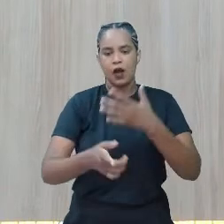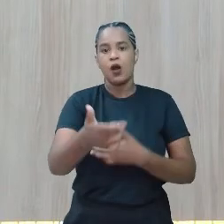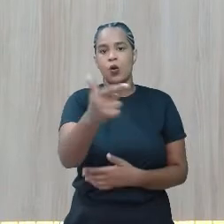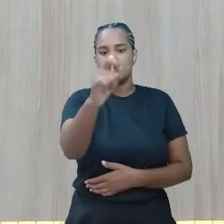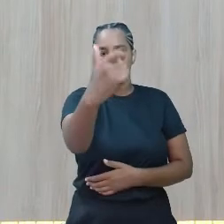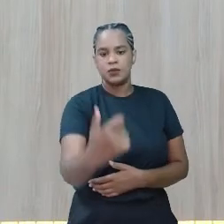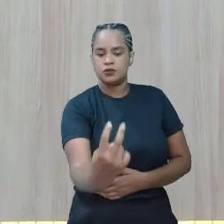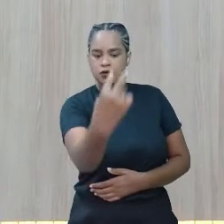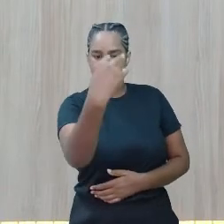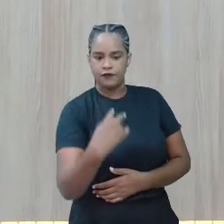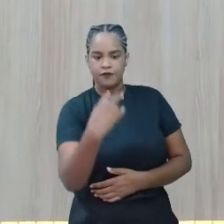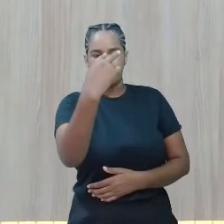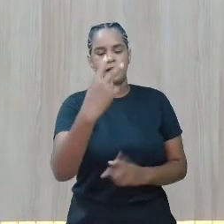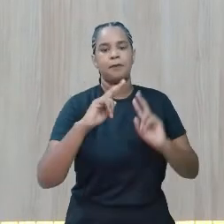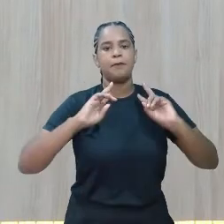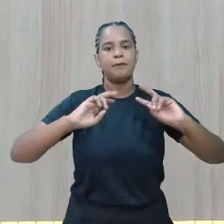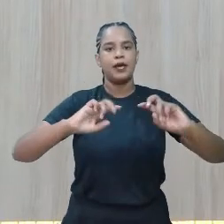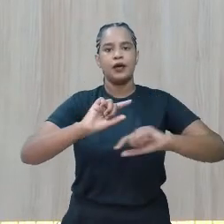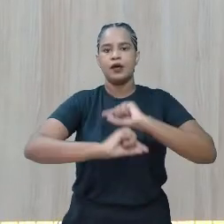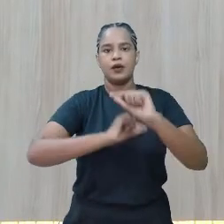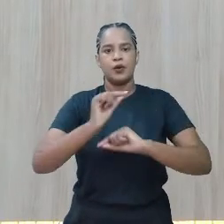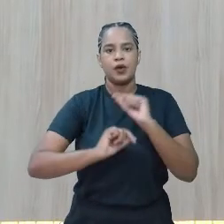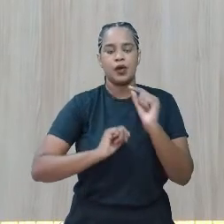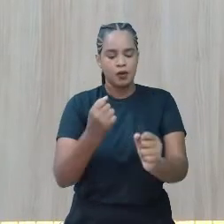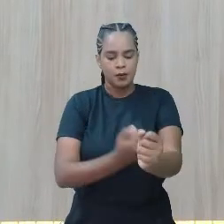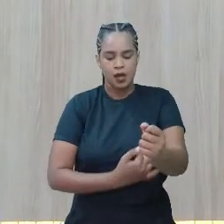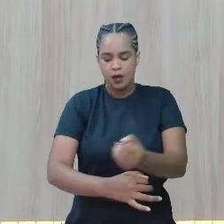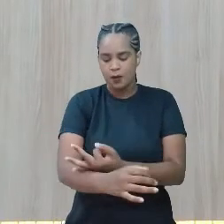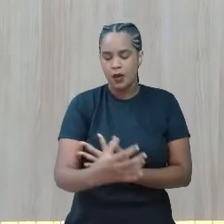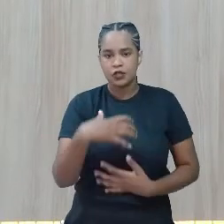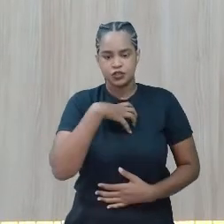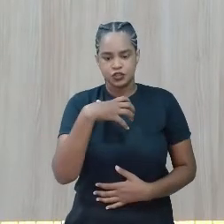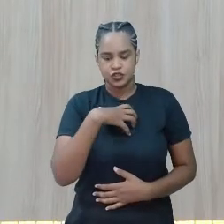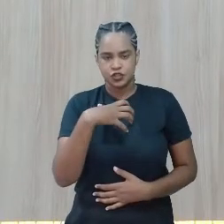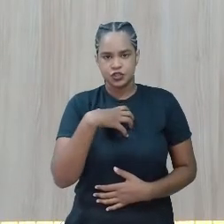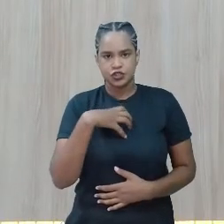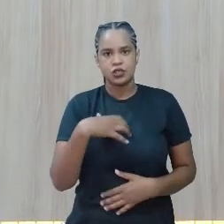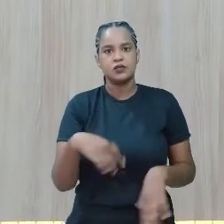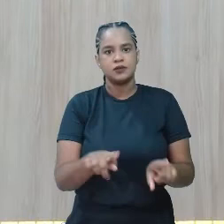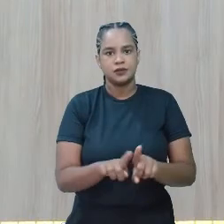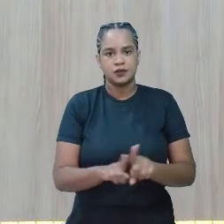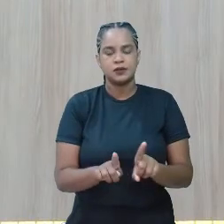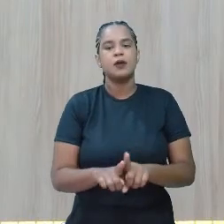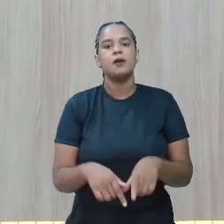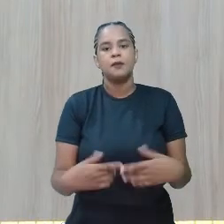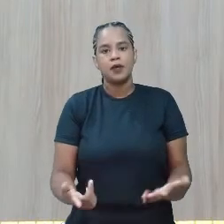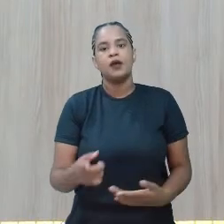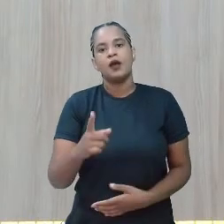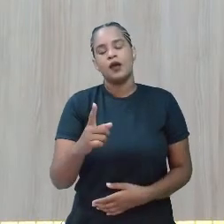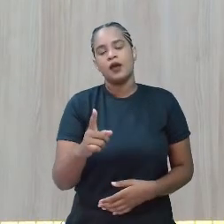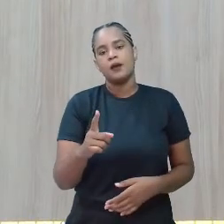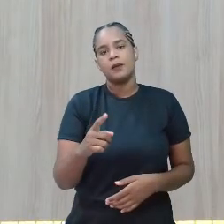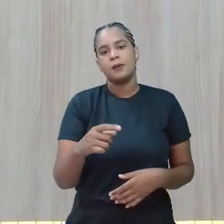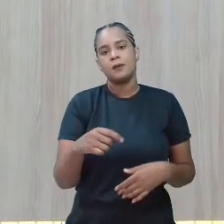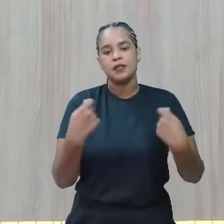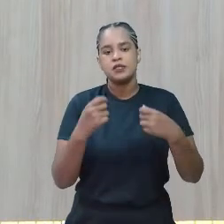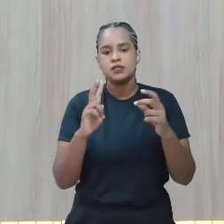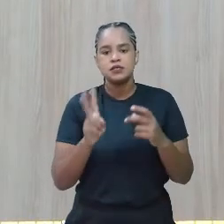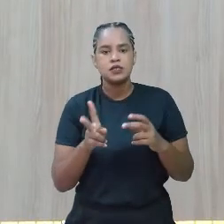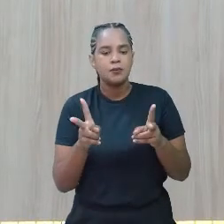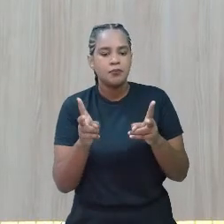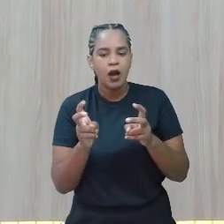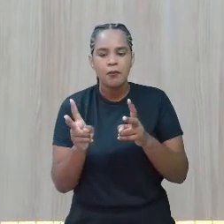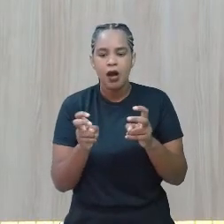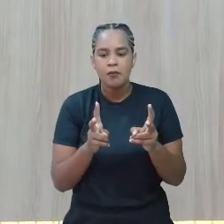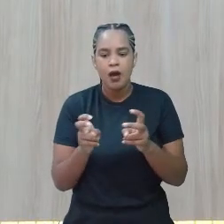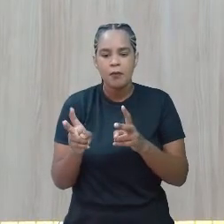percebe as emoções, a gesticulação, tudo isso, não é? é termos sempre a